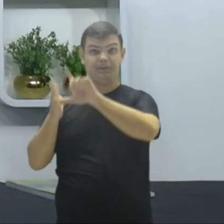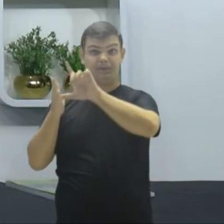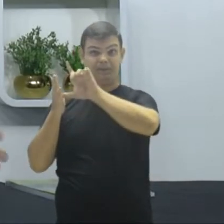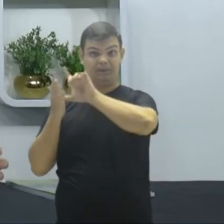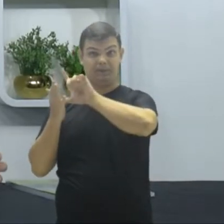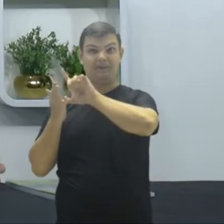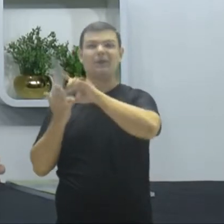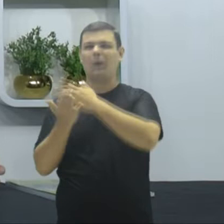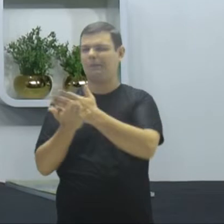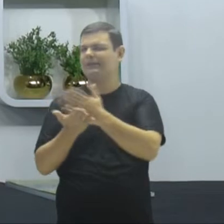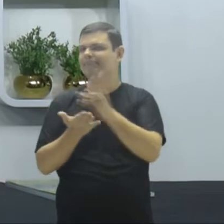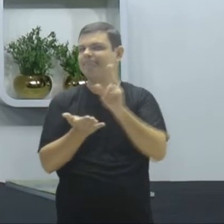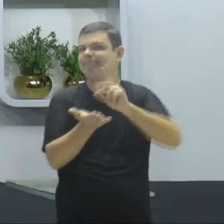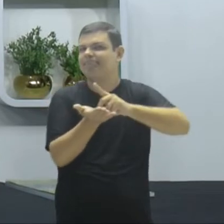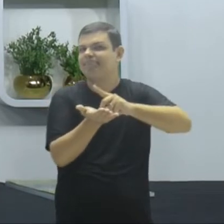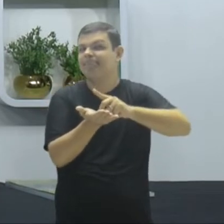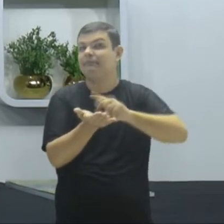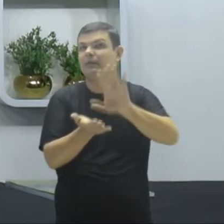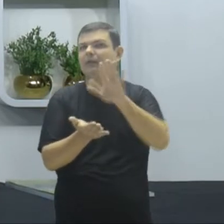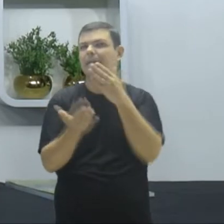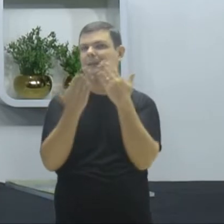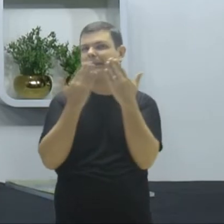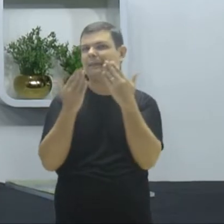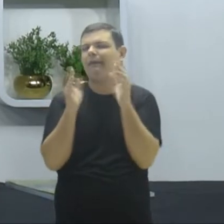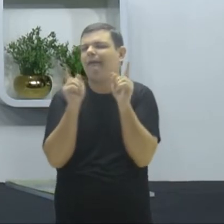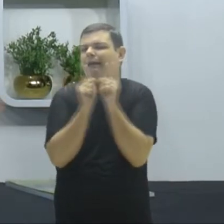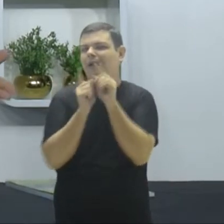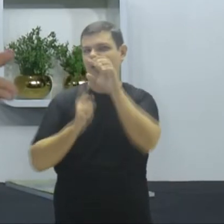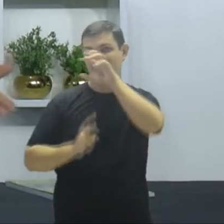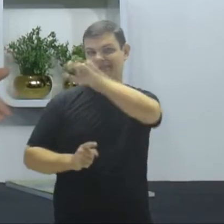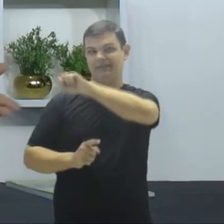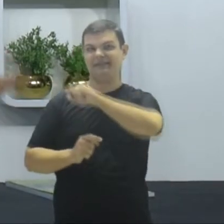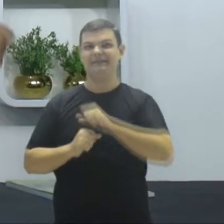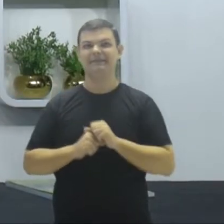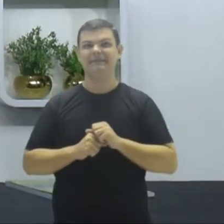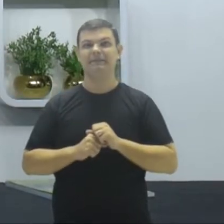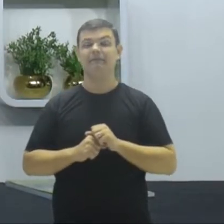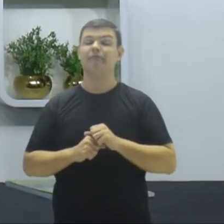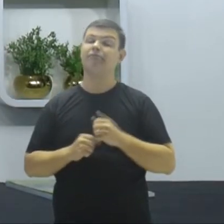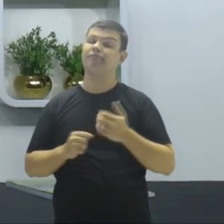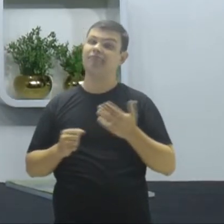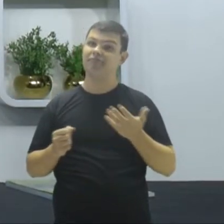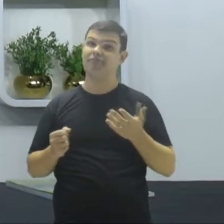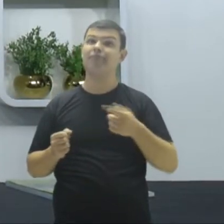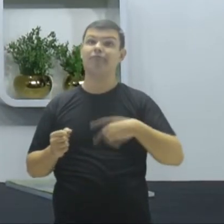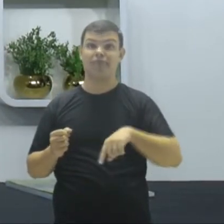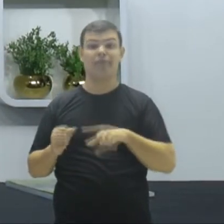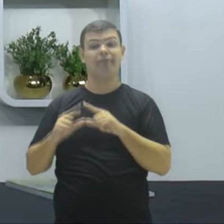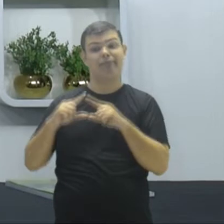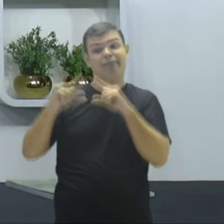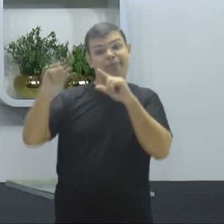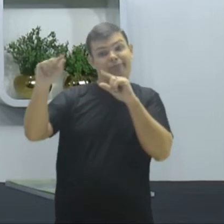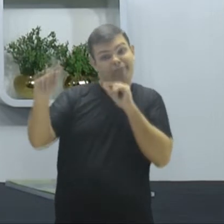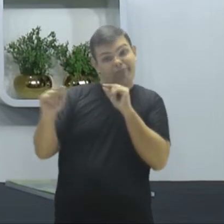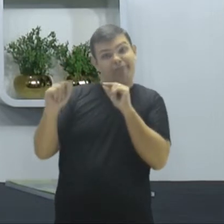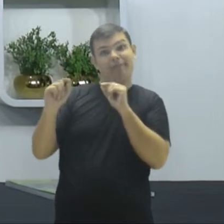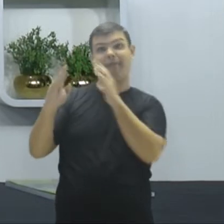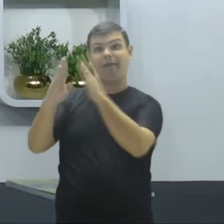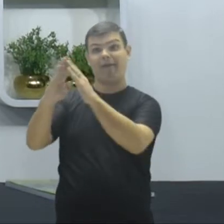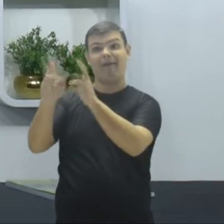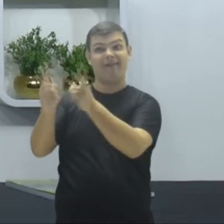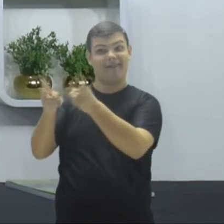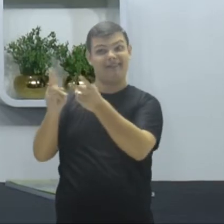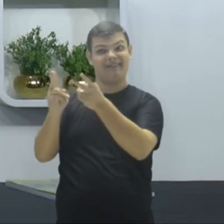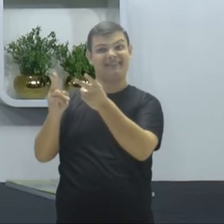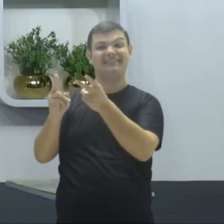gente começar realmente, eu quero conversar uma coisa rapidinha com vocês. Enquanto, como eu já falei, nós não podemos nos encontrar na nossa sala de